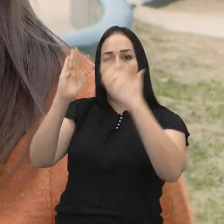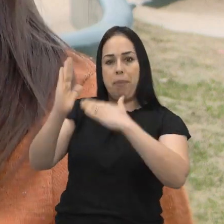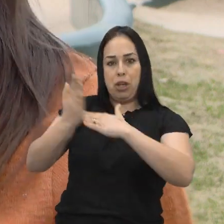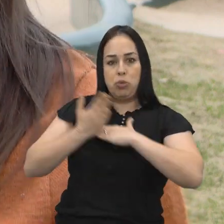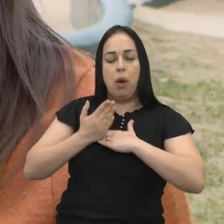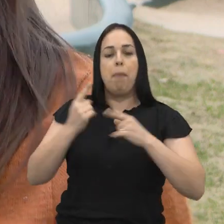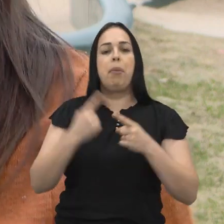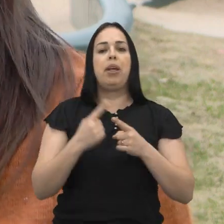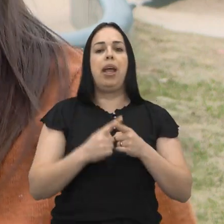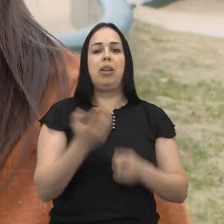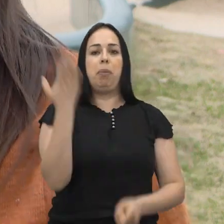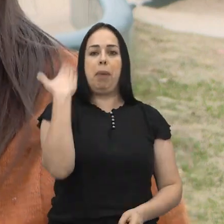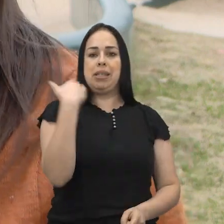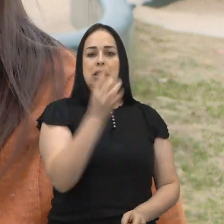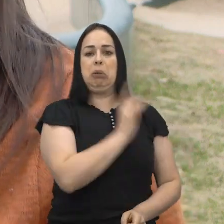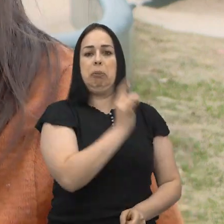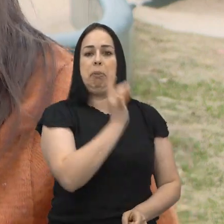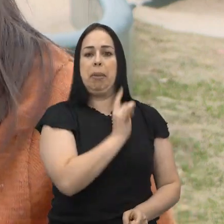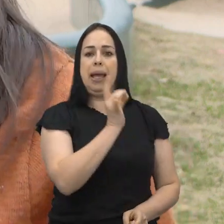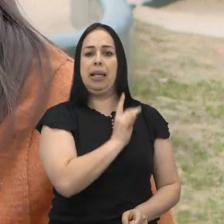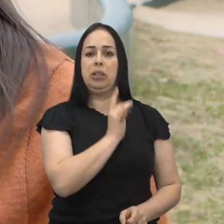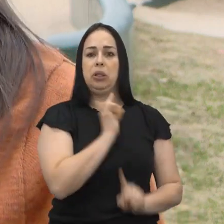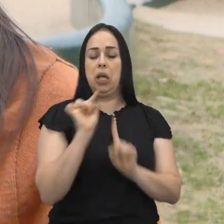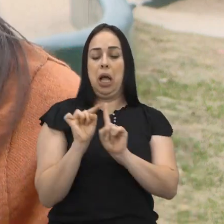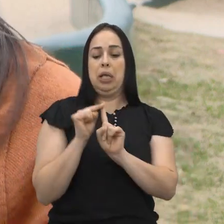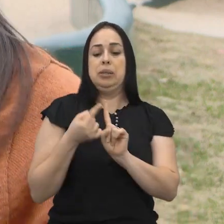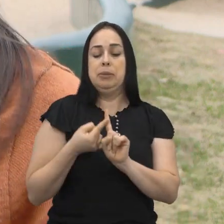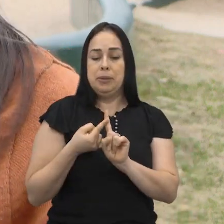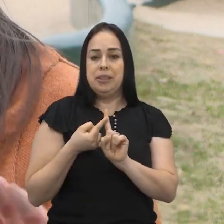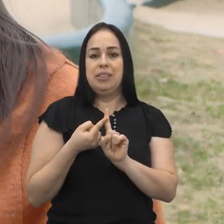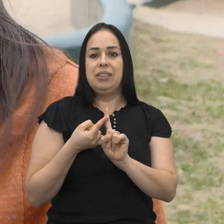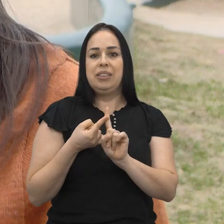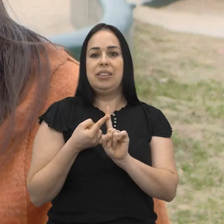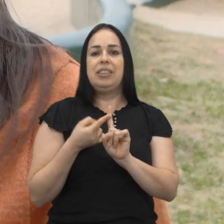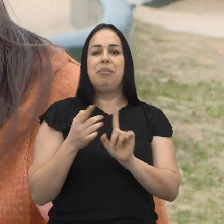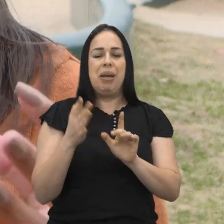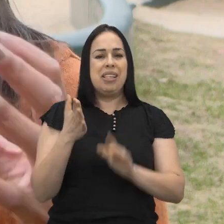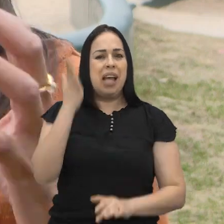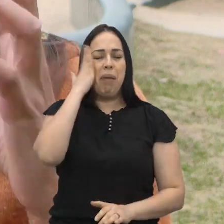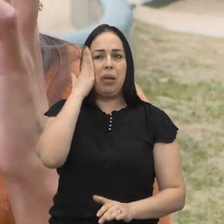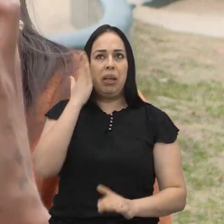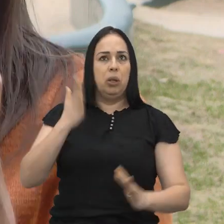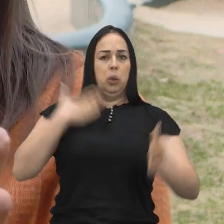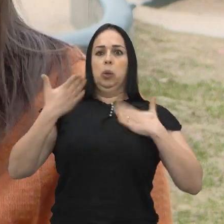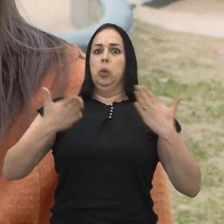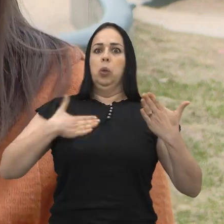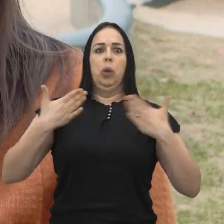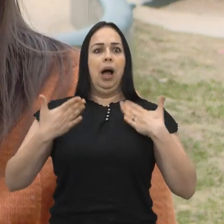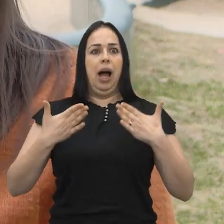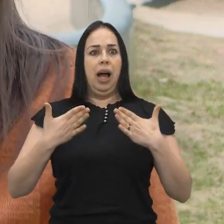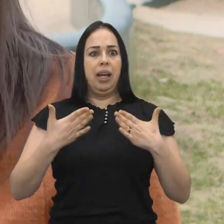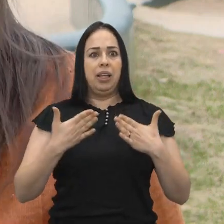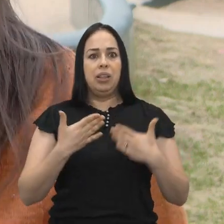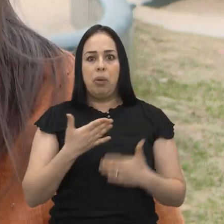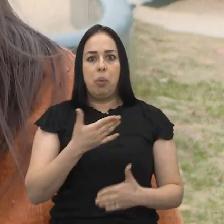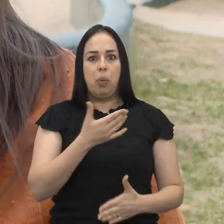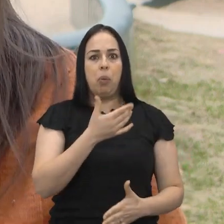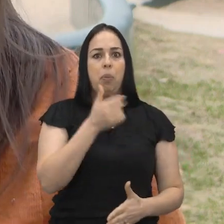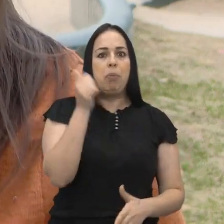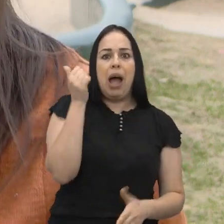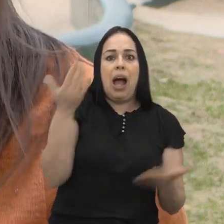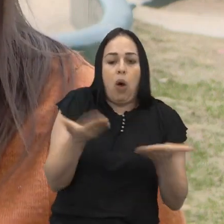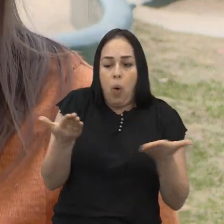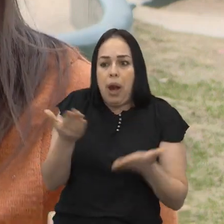psiquiatra por conta do medo que eu fiquei daí depois descobri fiz a descoberta daí assim sabe só que sabe aquele choque que tipo Ai não é